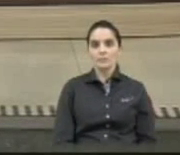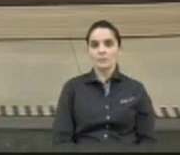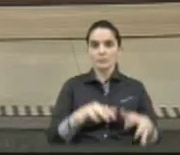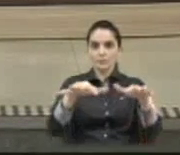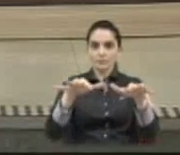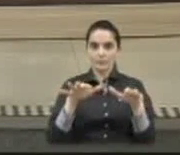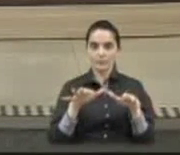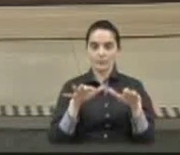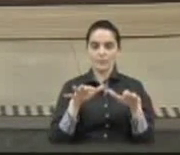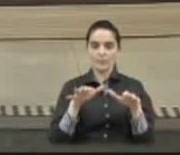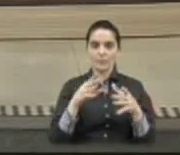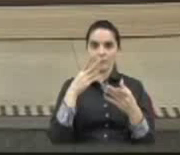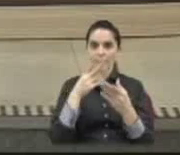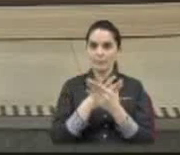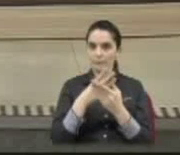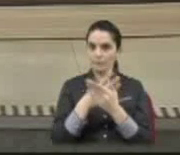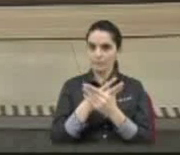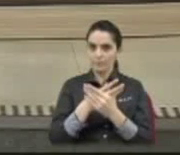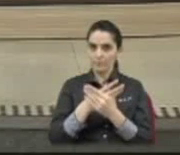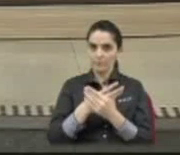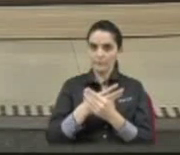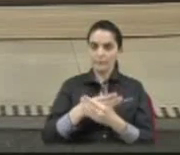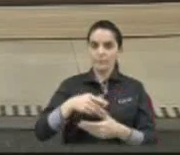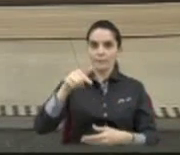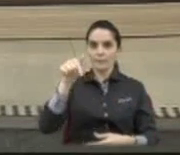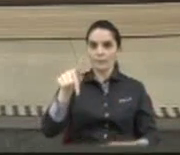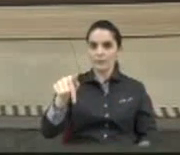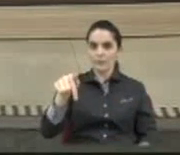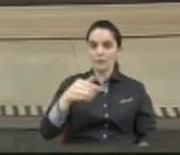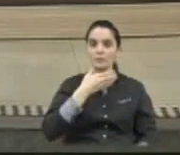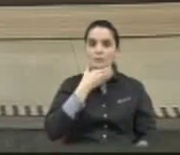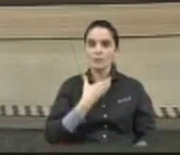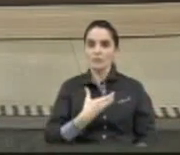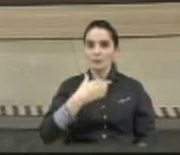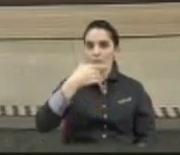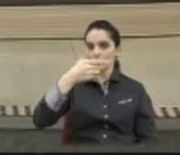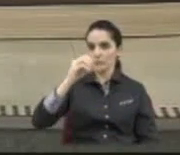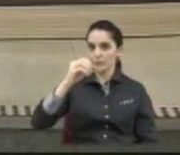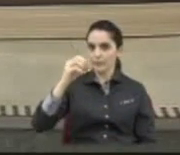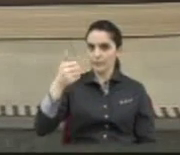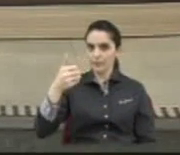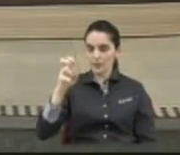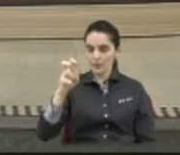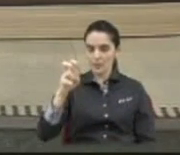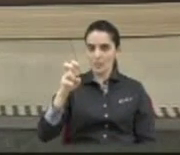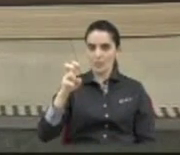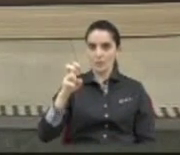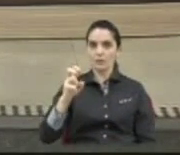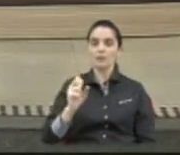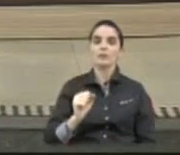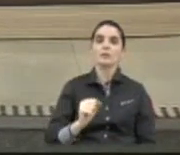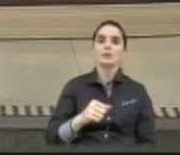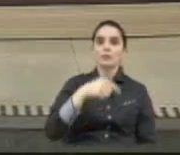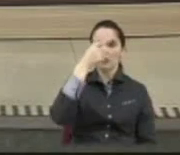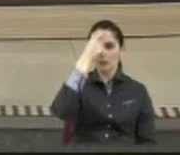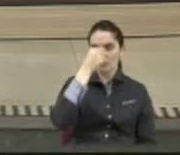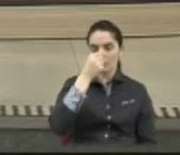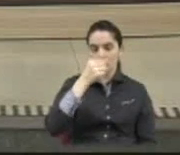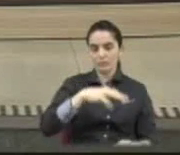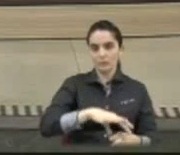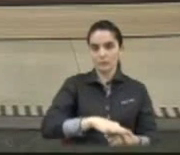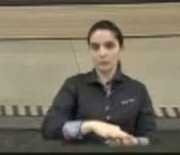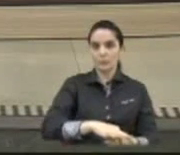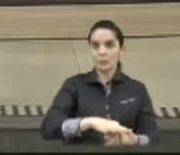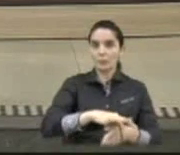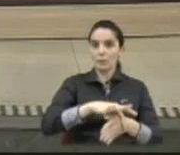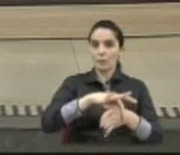Plenário, vereador Vitório Bortolã, aos 7 dias do mês de dezembro do ano de 2015. Edivaldo Soares Antunes, líder do bloco